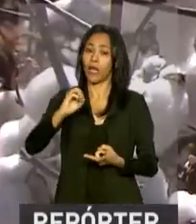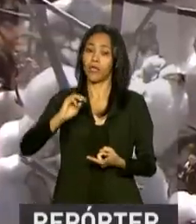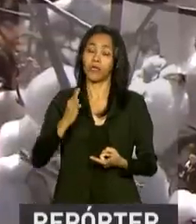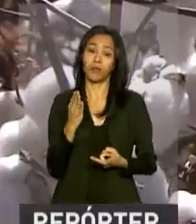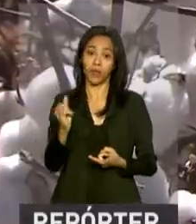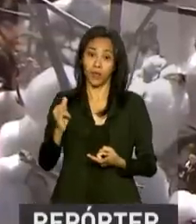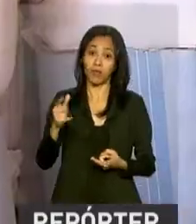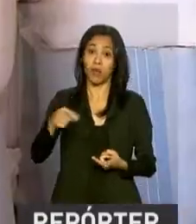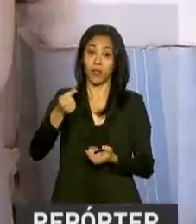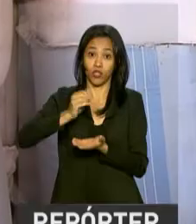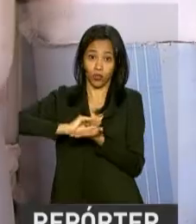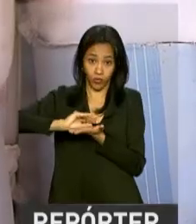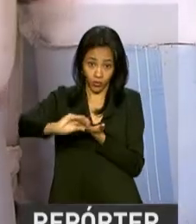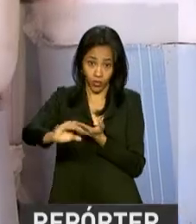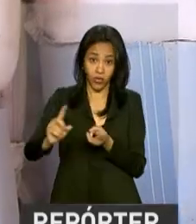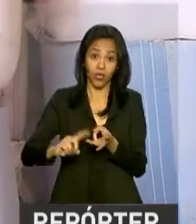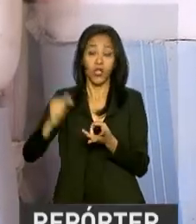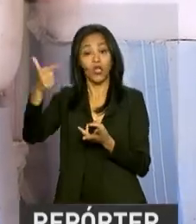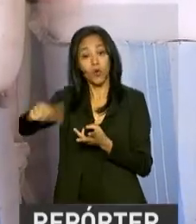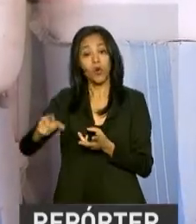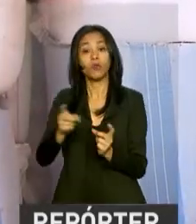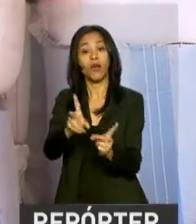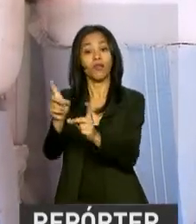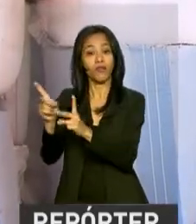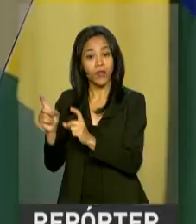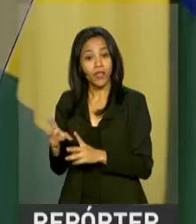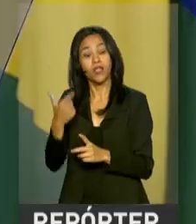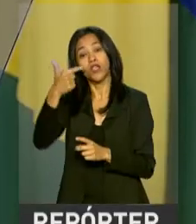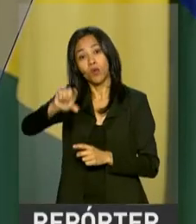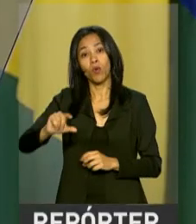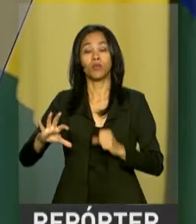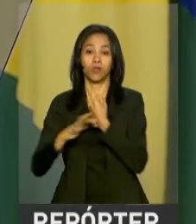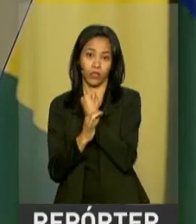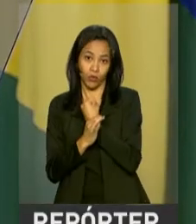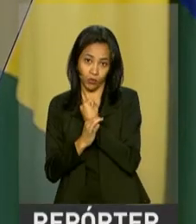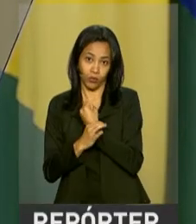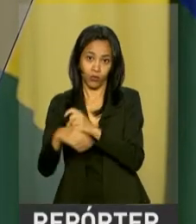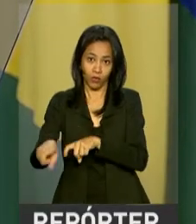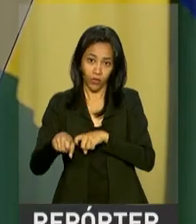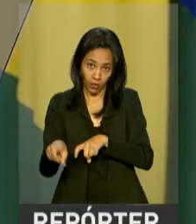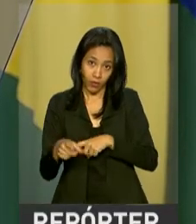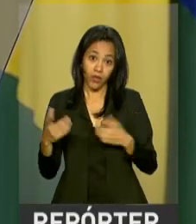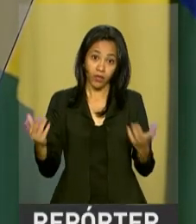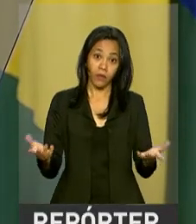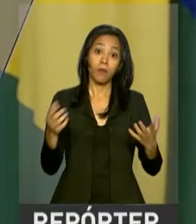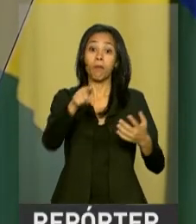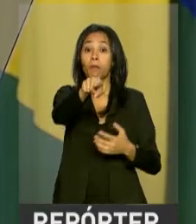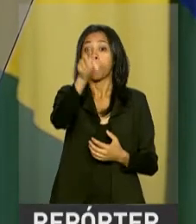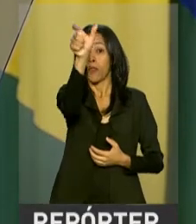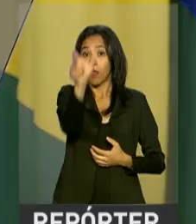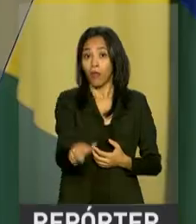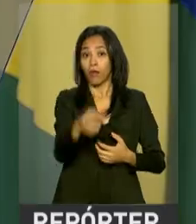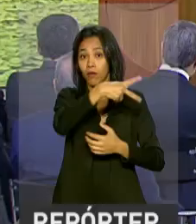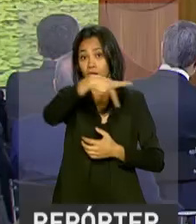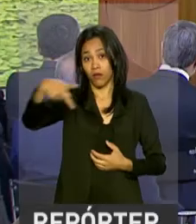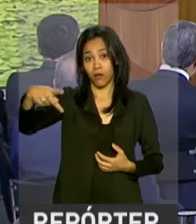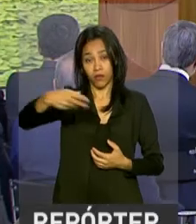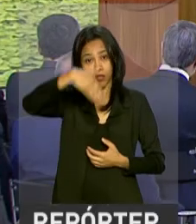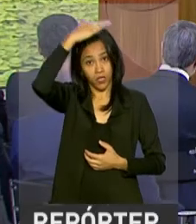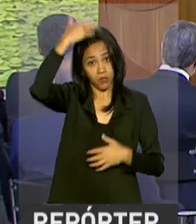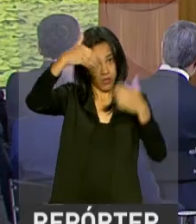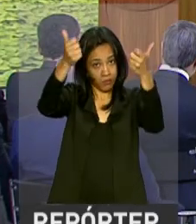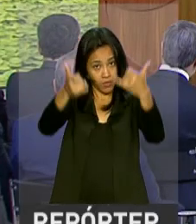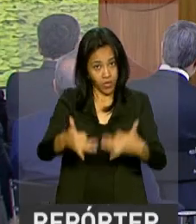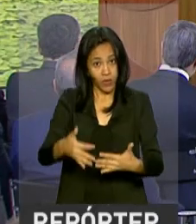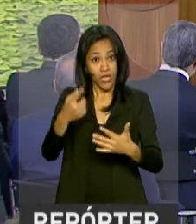para os programas de comercialização e o seguro rural o presidente michel temer destacou que esses recursos vão impulsionar